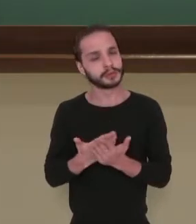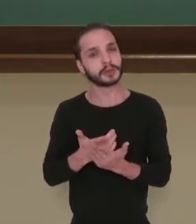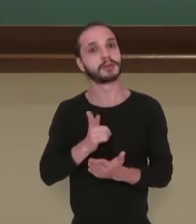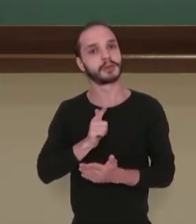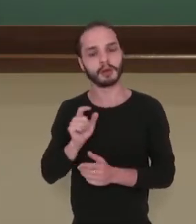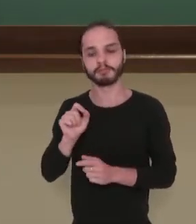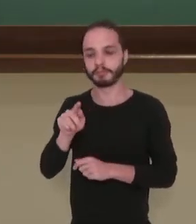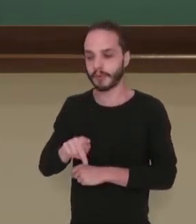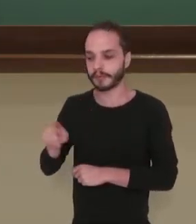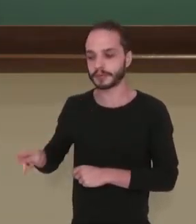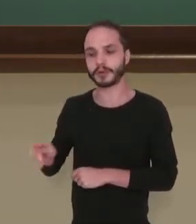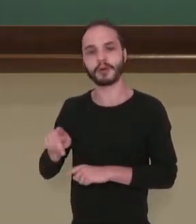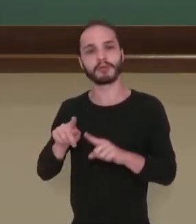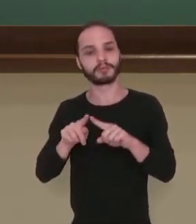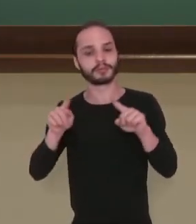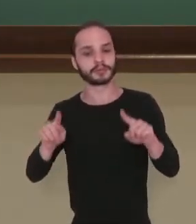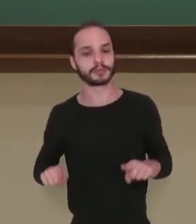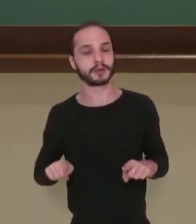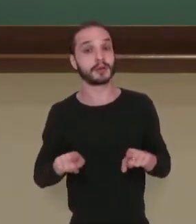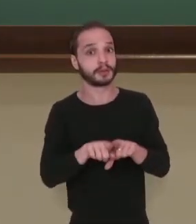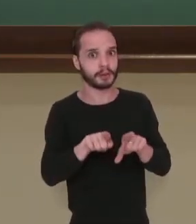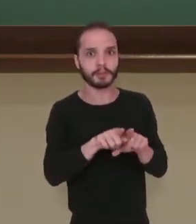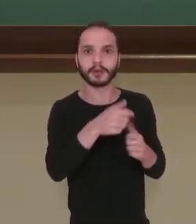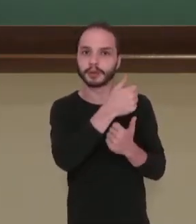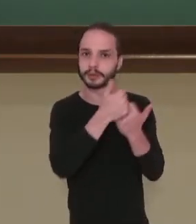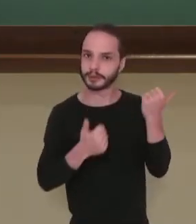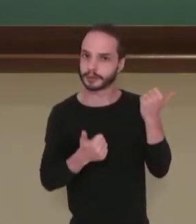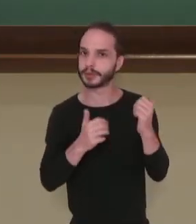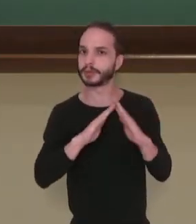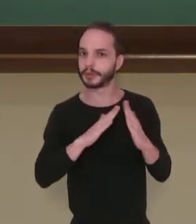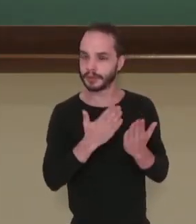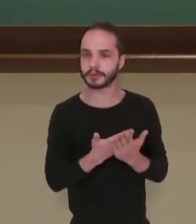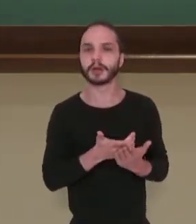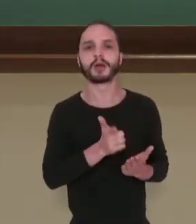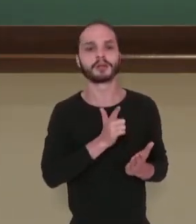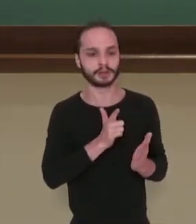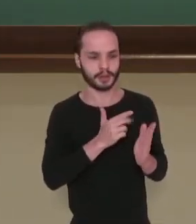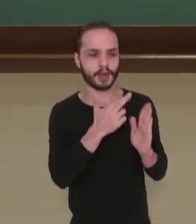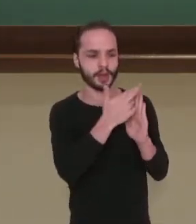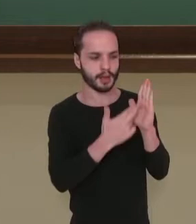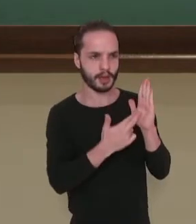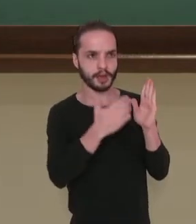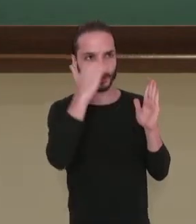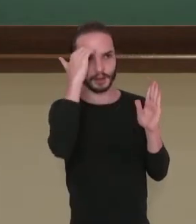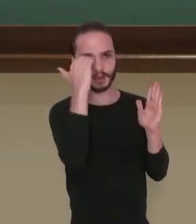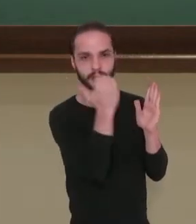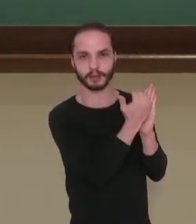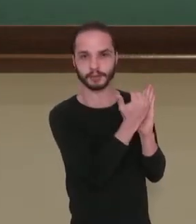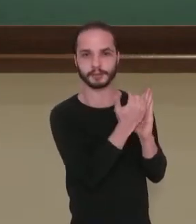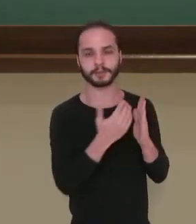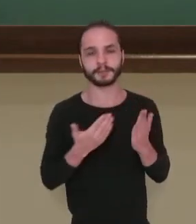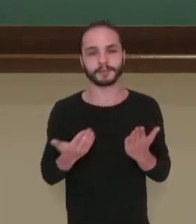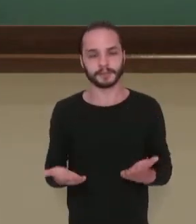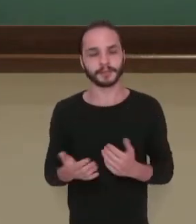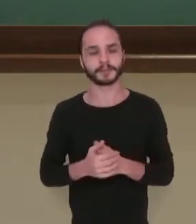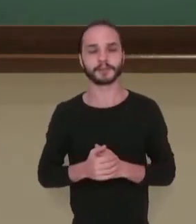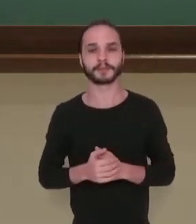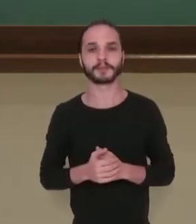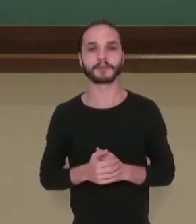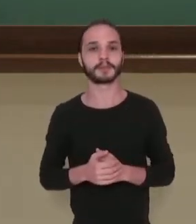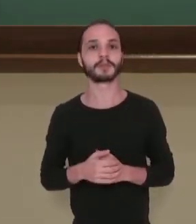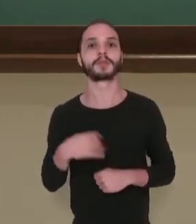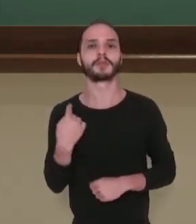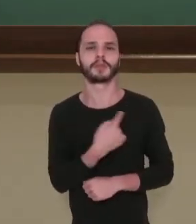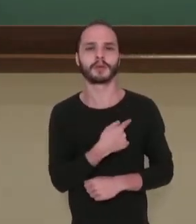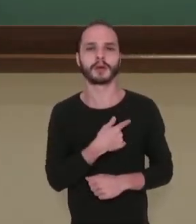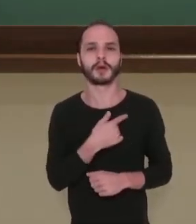professores, funcionários e até mesmo o próprio diretor da escola. Ele tem regras que tem que seguir. Tá? Então, justamente aqui, o que nós vamos